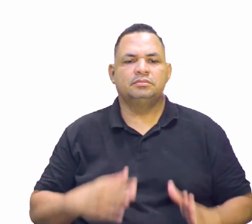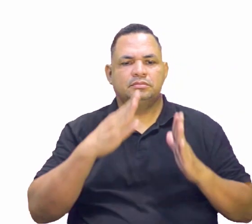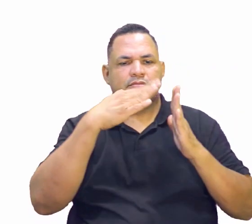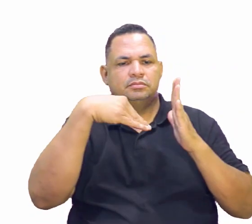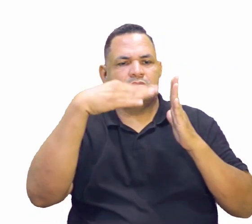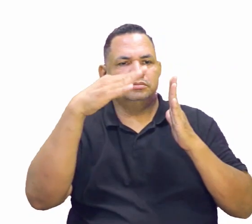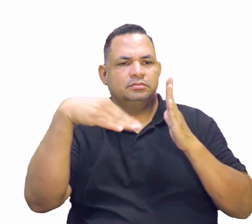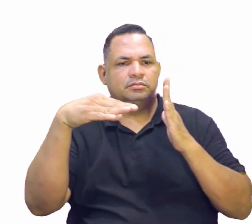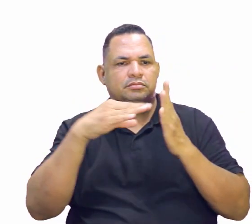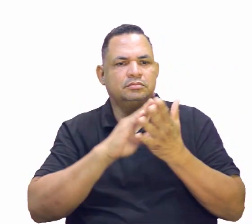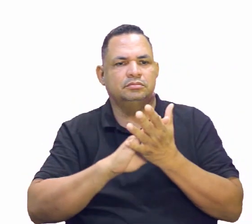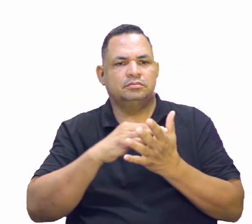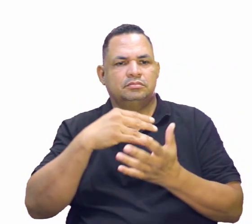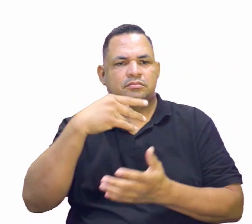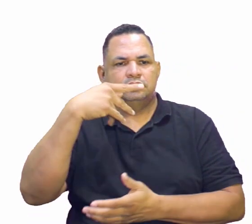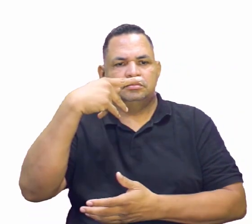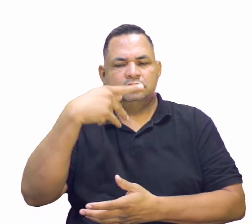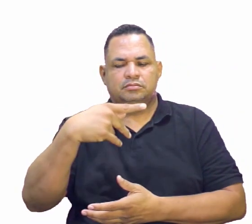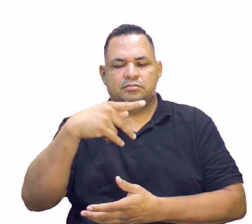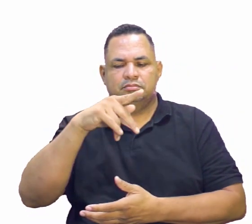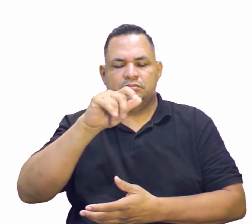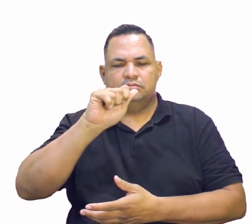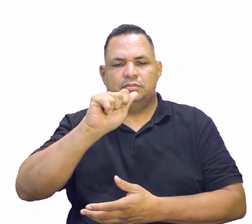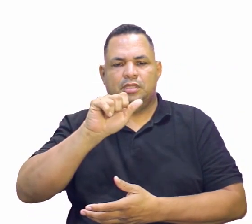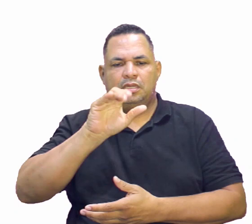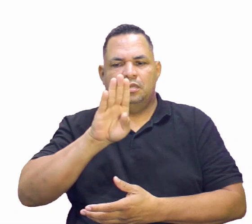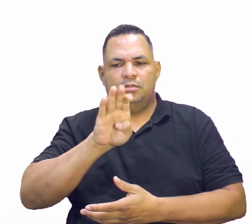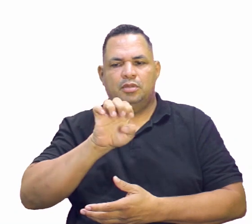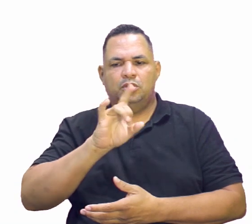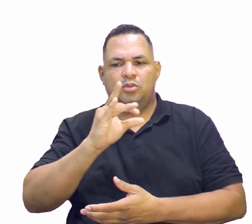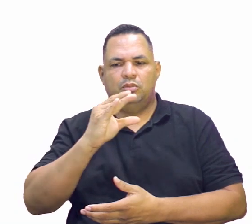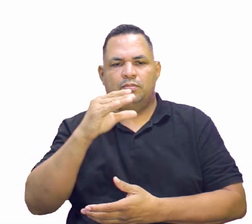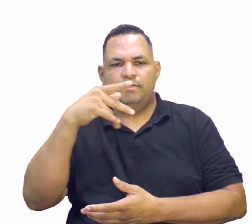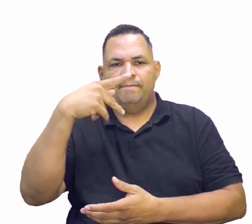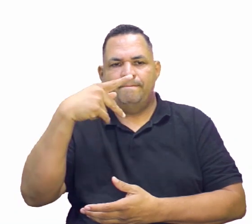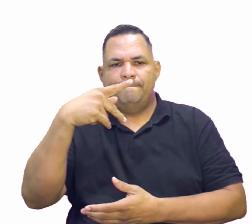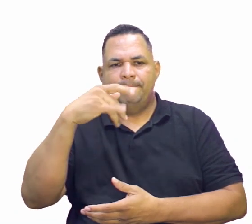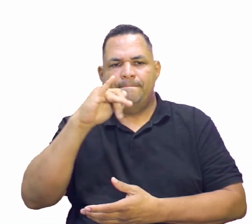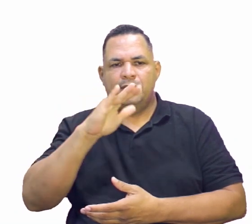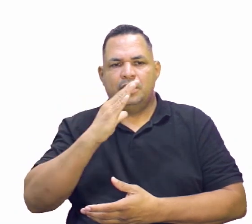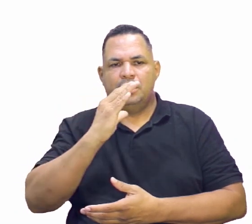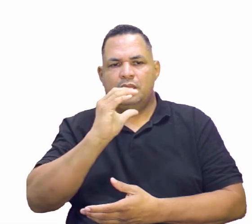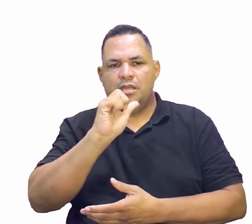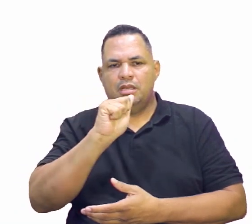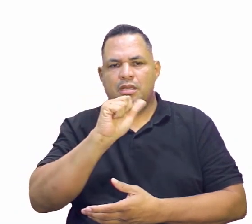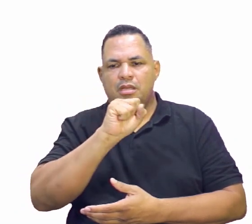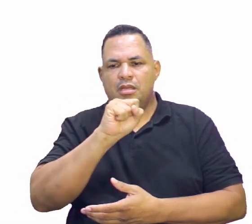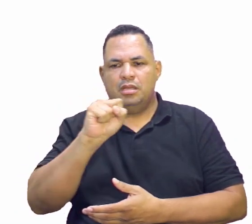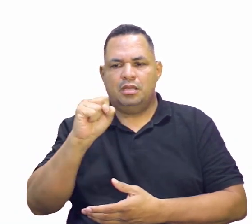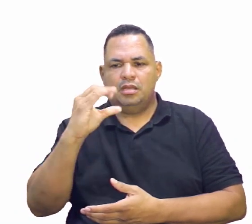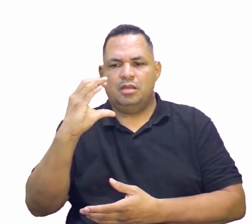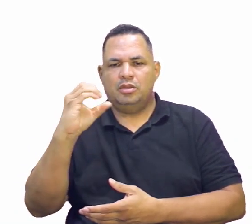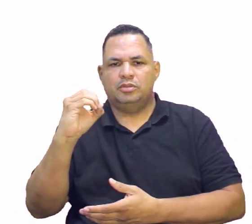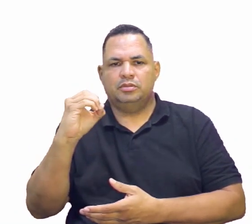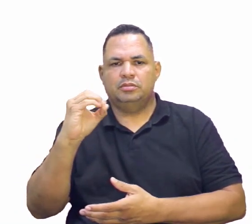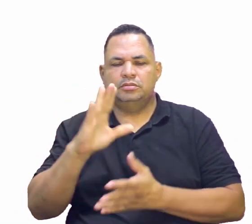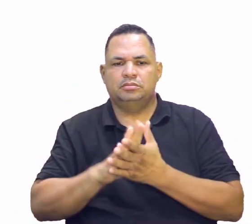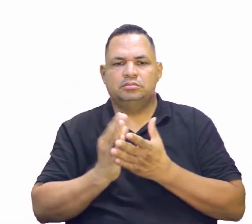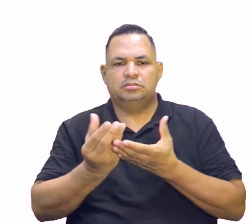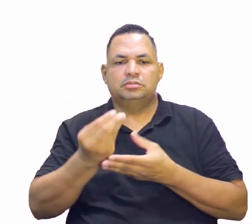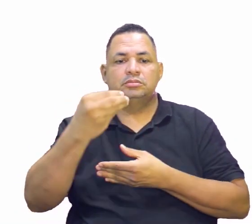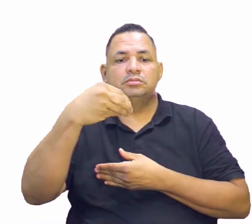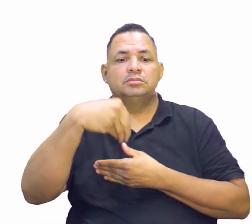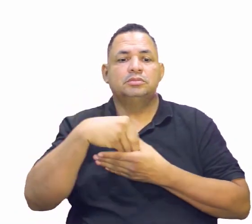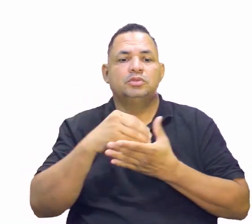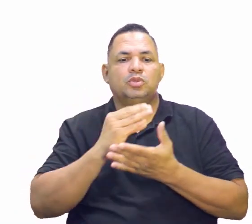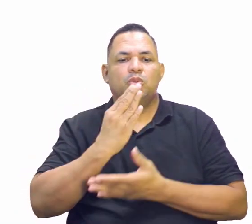A obra de Pablo Picasso. Picasso, ele é um que faz parte, né, do